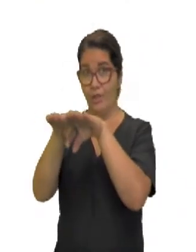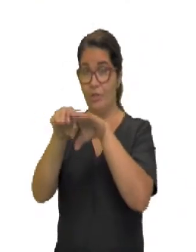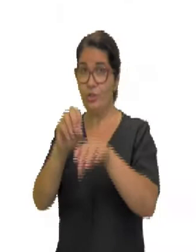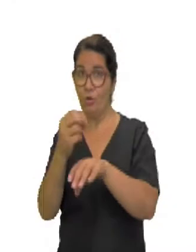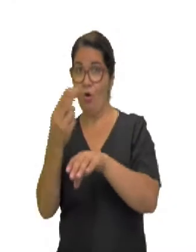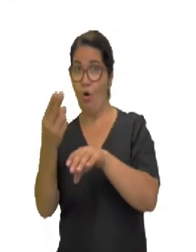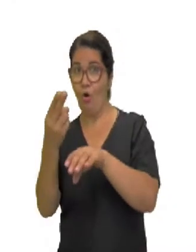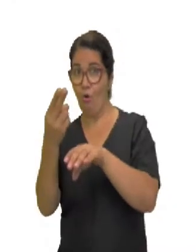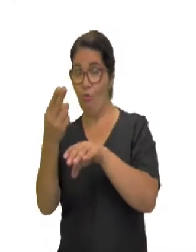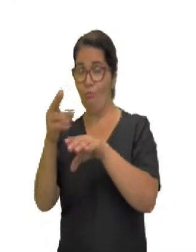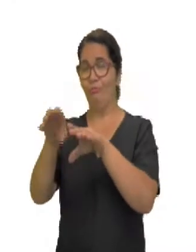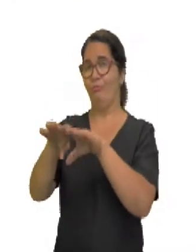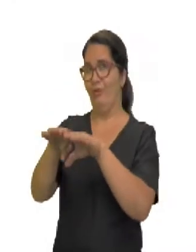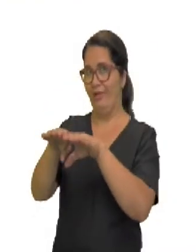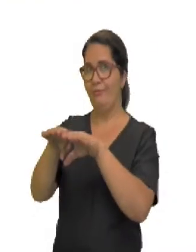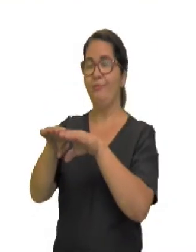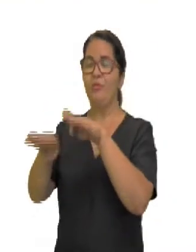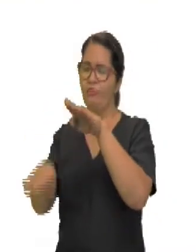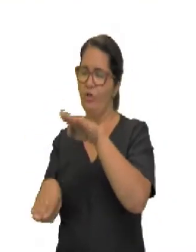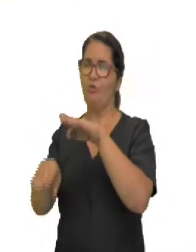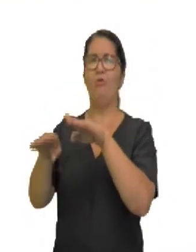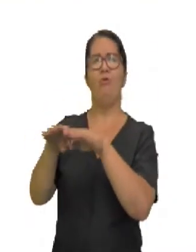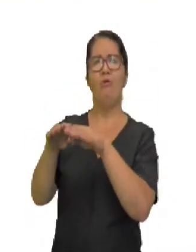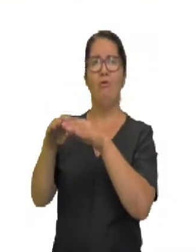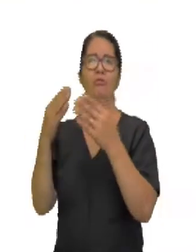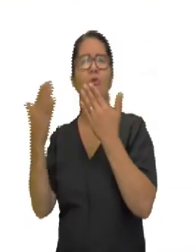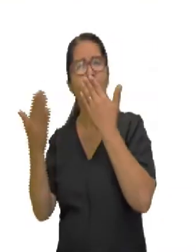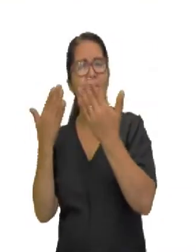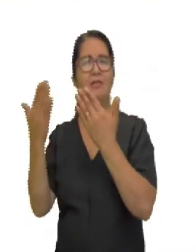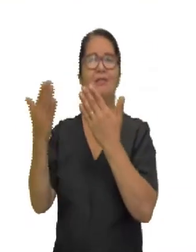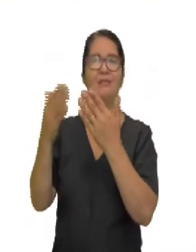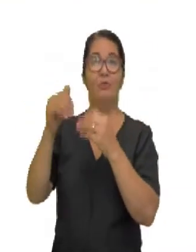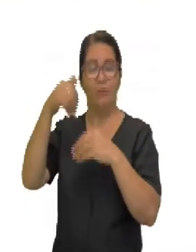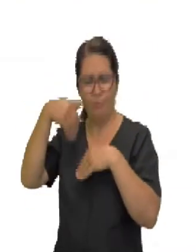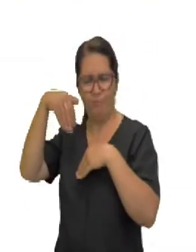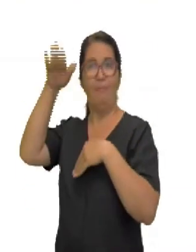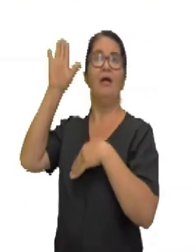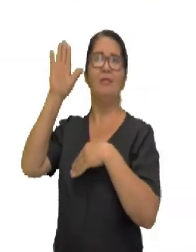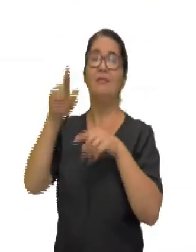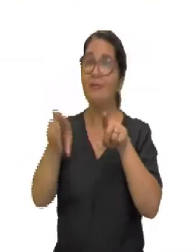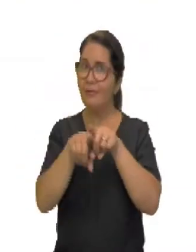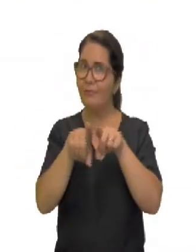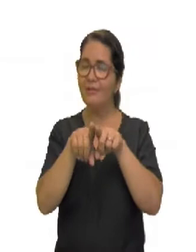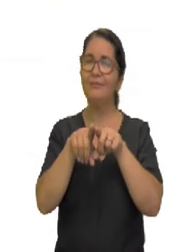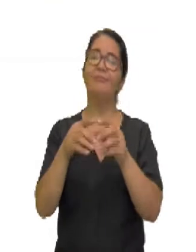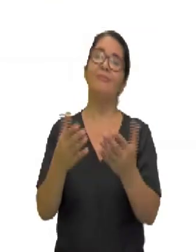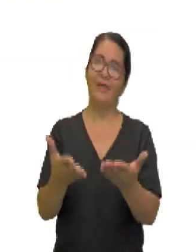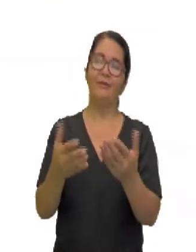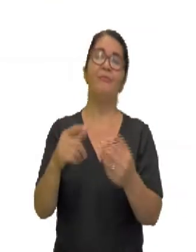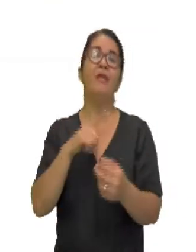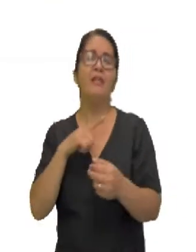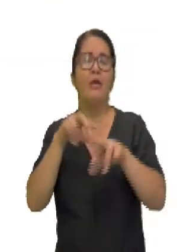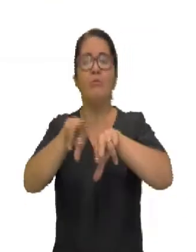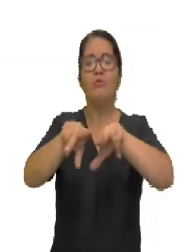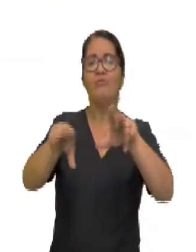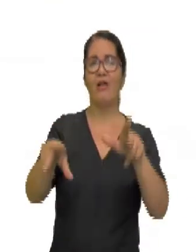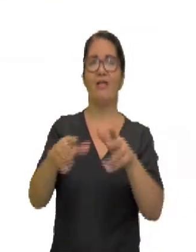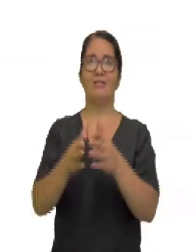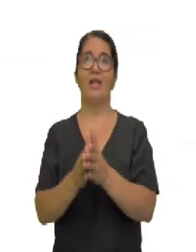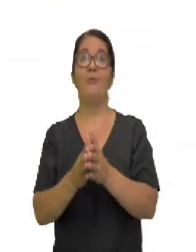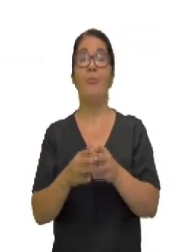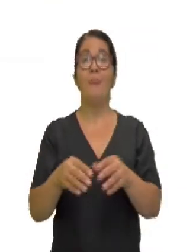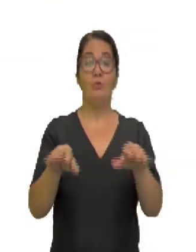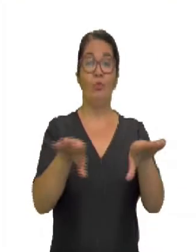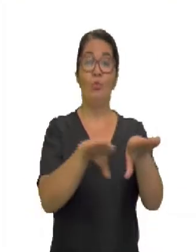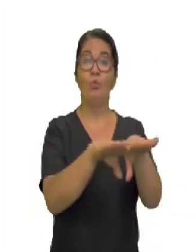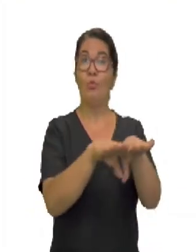tipos. Temos o adjetivo, né, a flexão de adjetivo, o grau comparativo e o grau